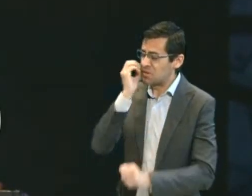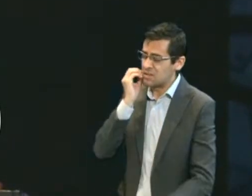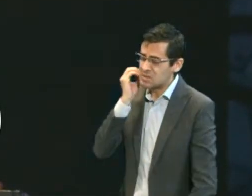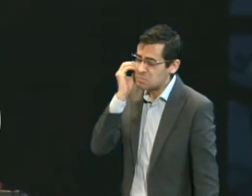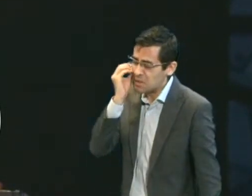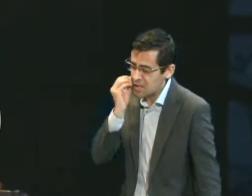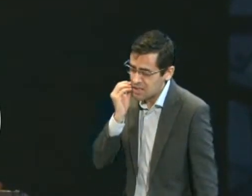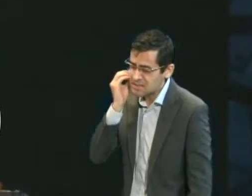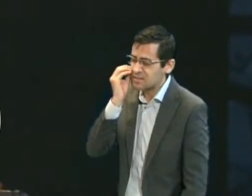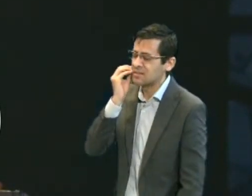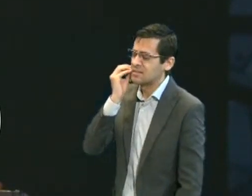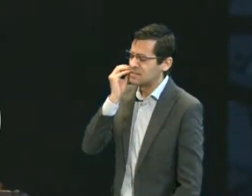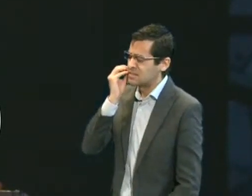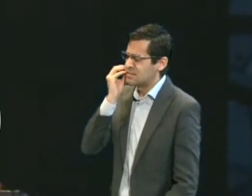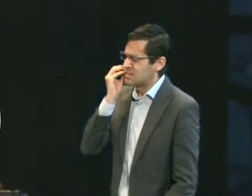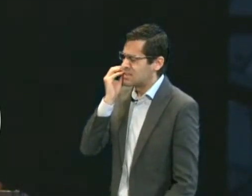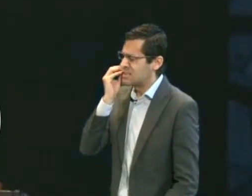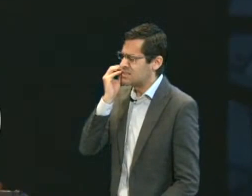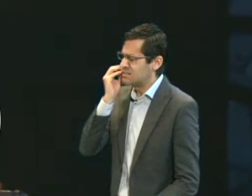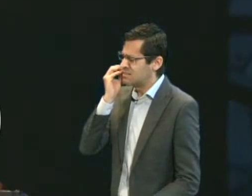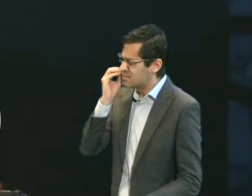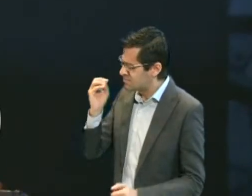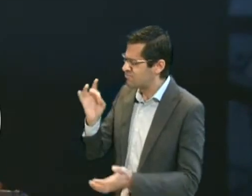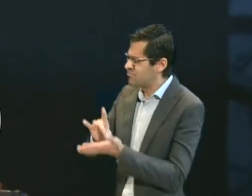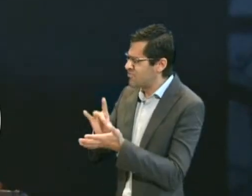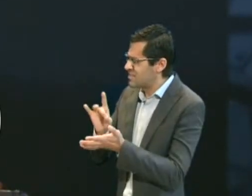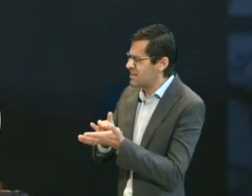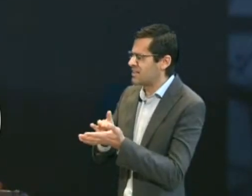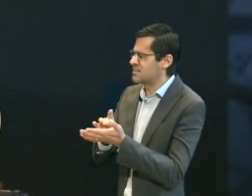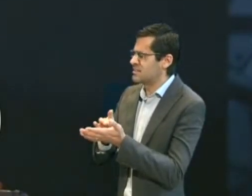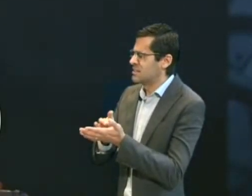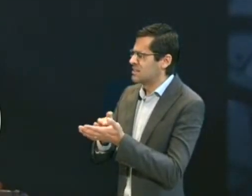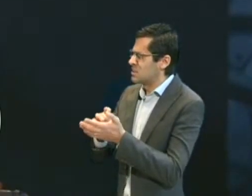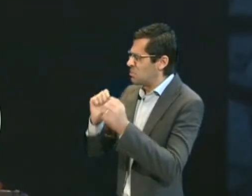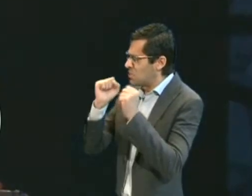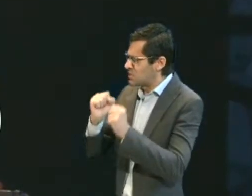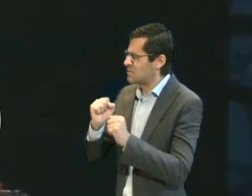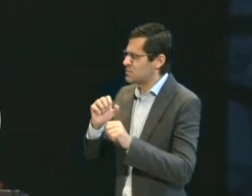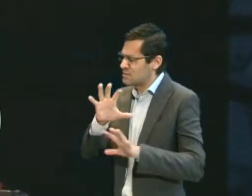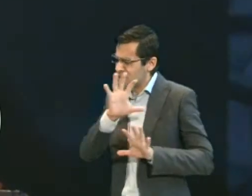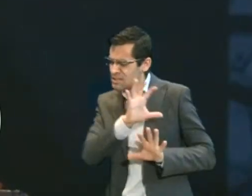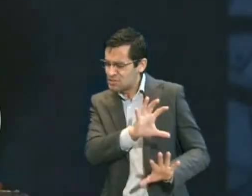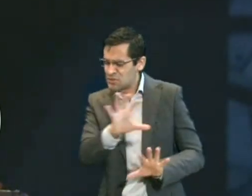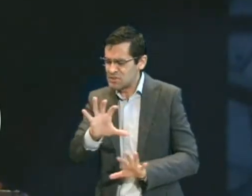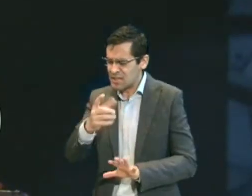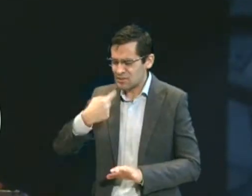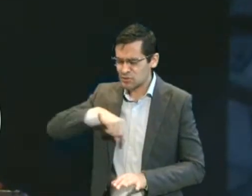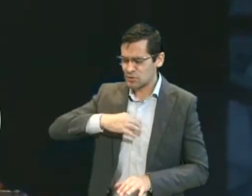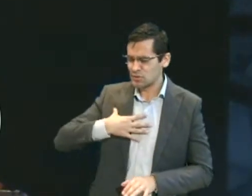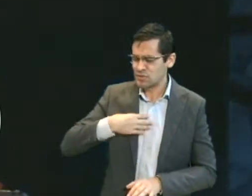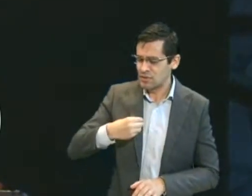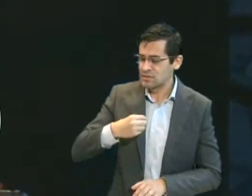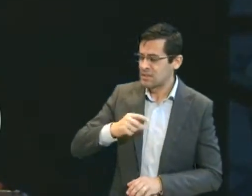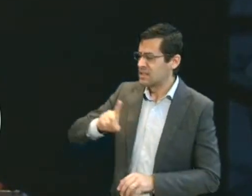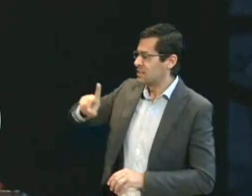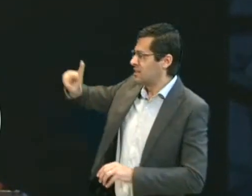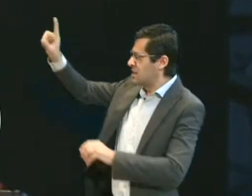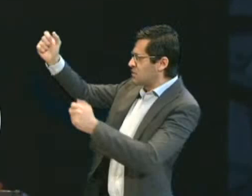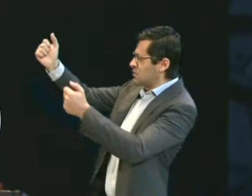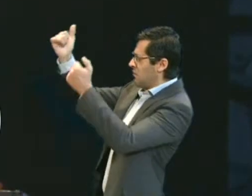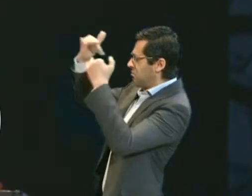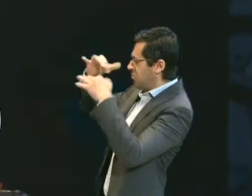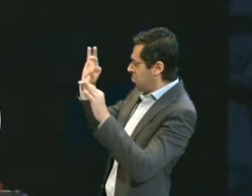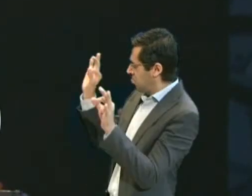como Timóteo, Dionísio, de Loide, que possamos ser referências para os nossos. E que a bênção de Deus não